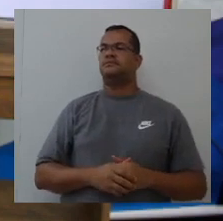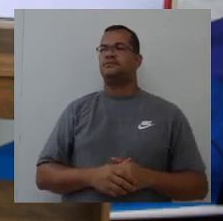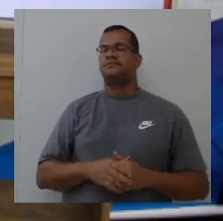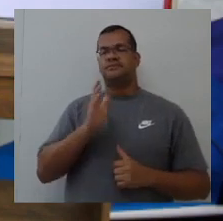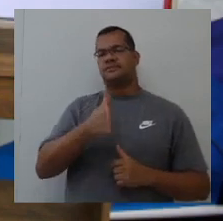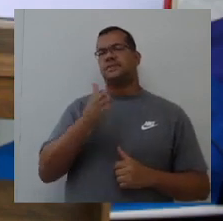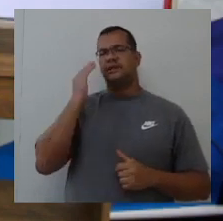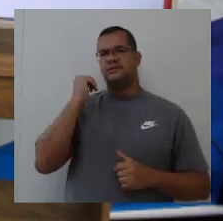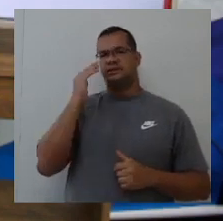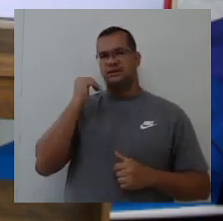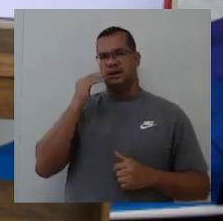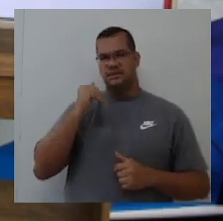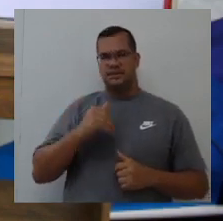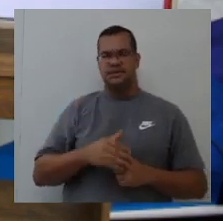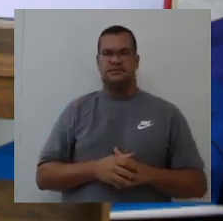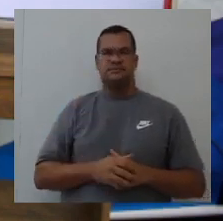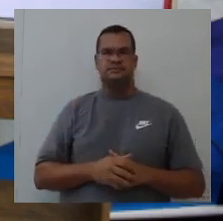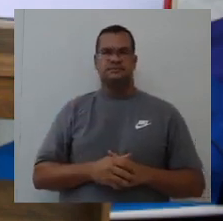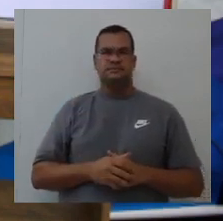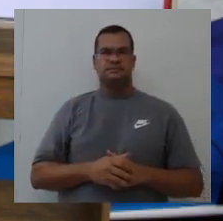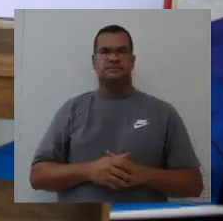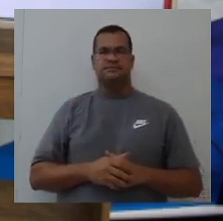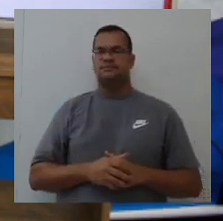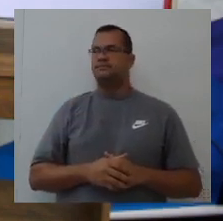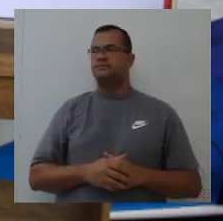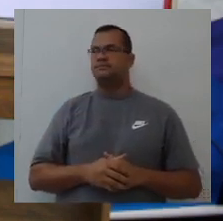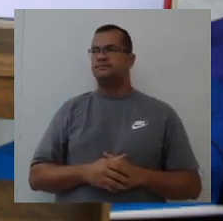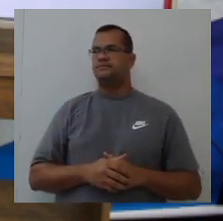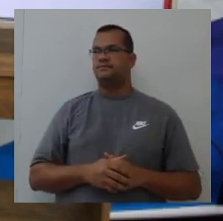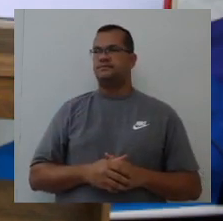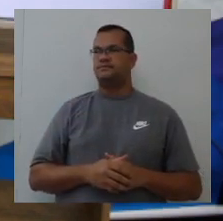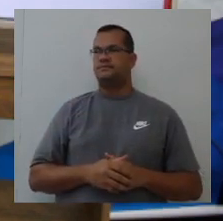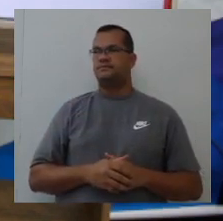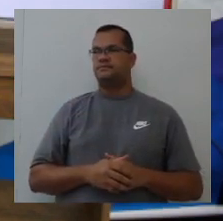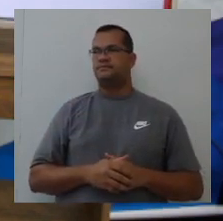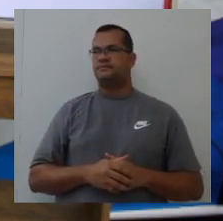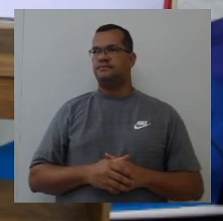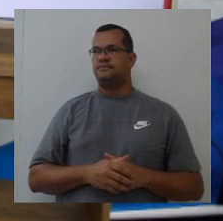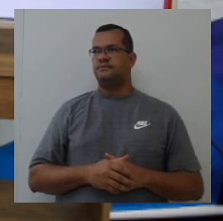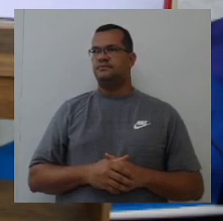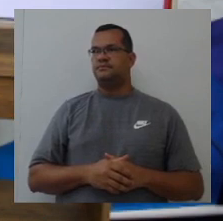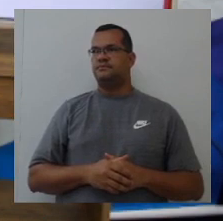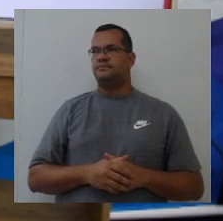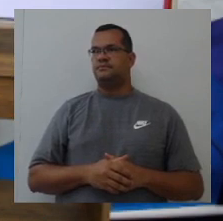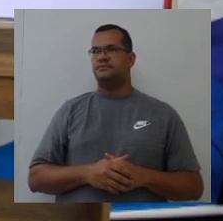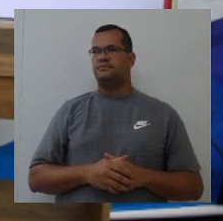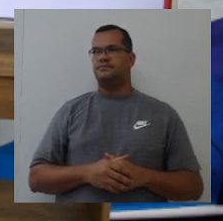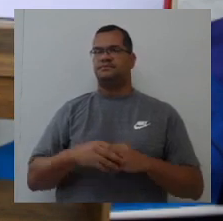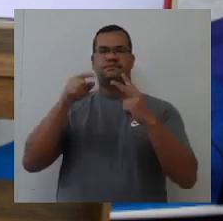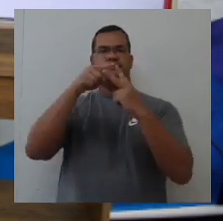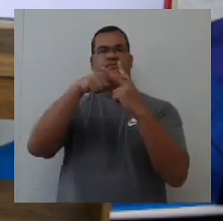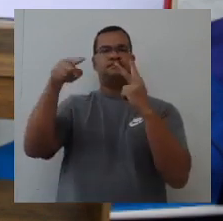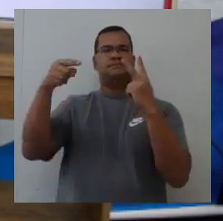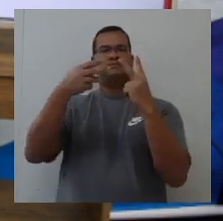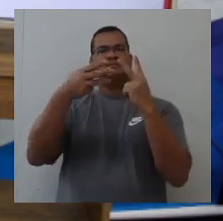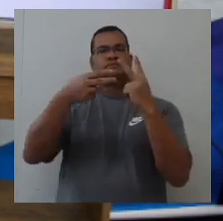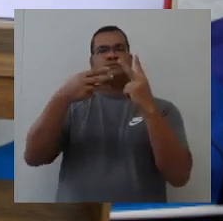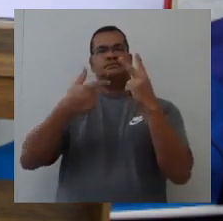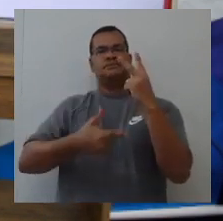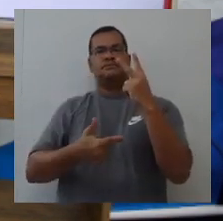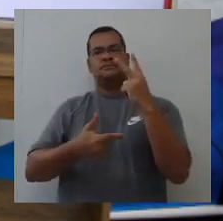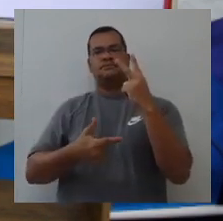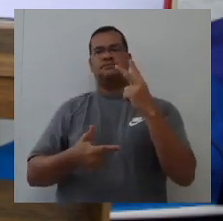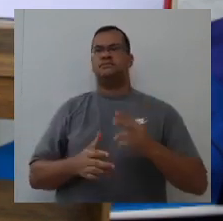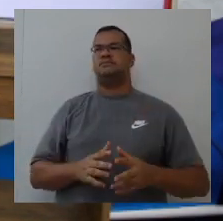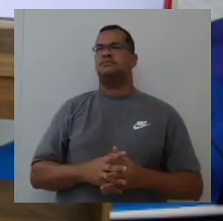gente já sabe que o seno de 60 está apresentado aqui, ó. Raiz de 3 sobre 2. Opa! Aqui eu tenho raiz de